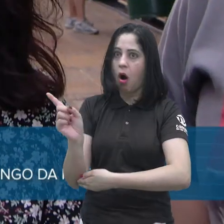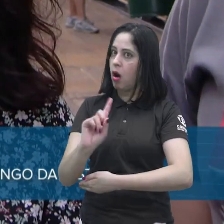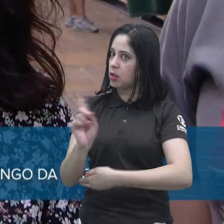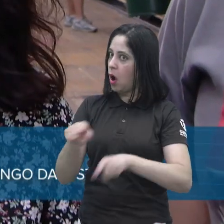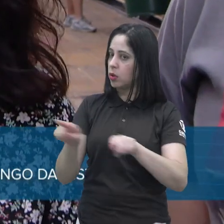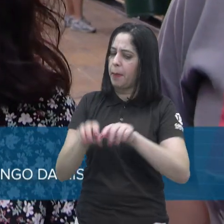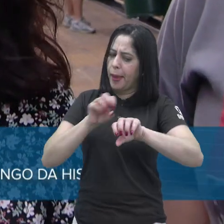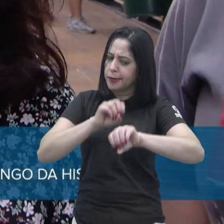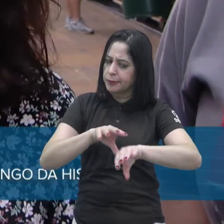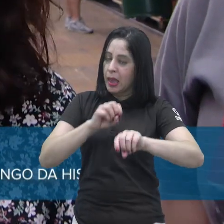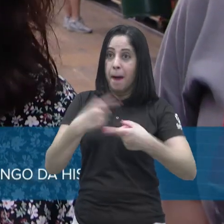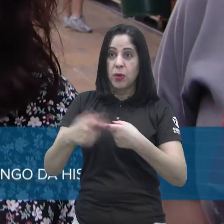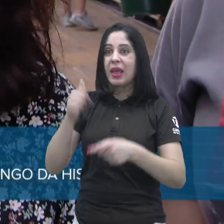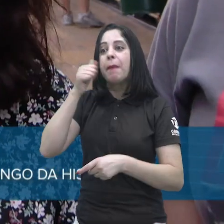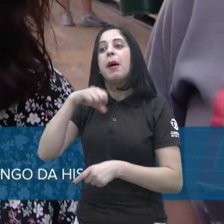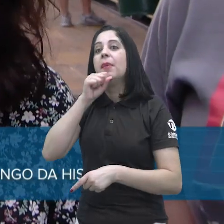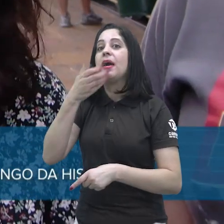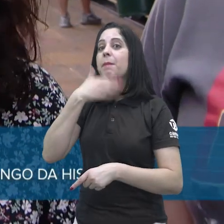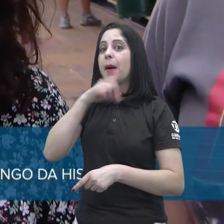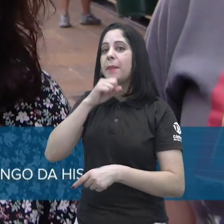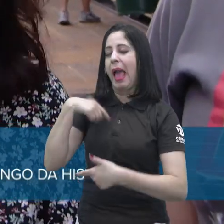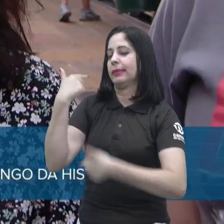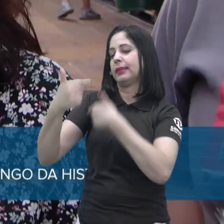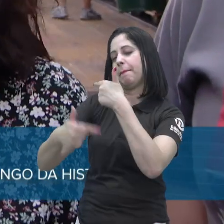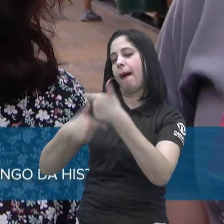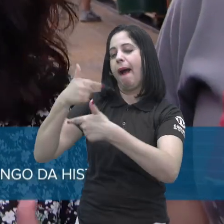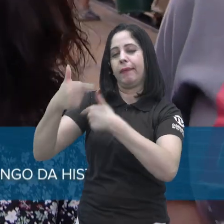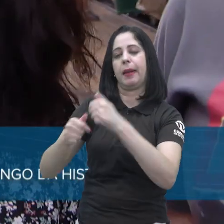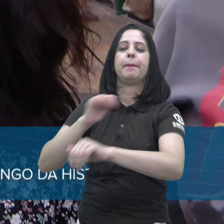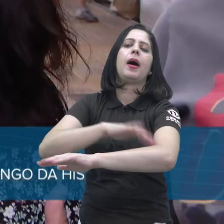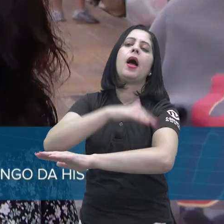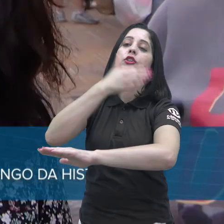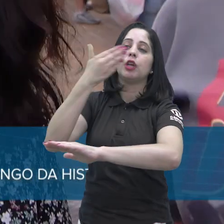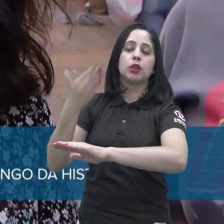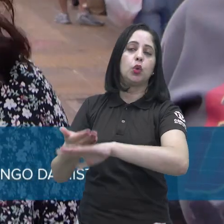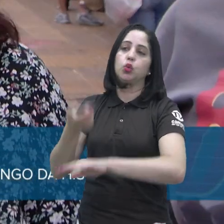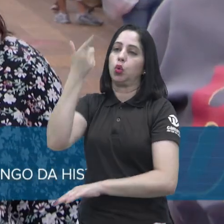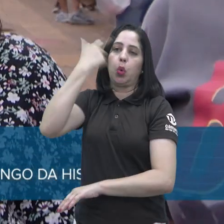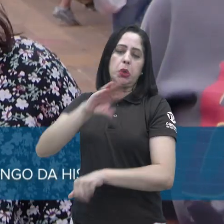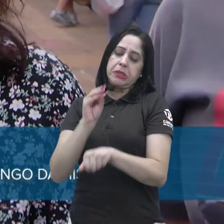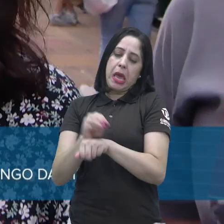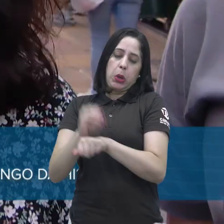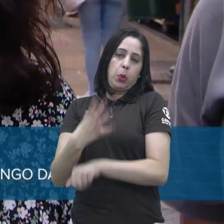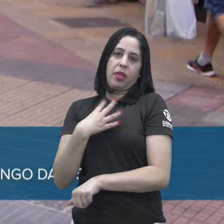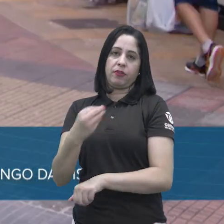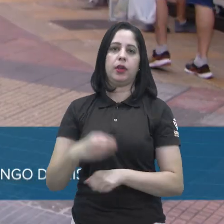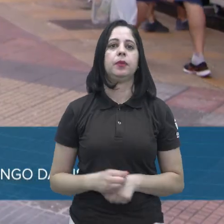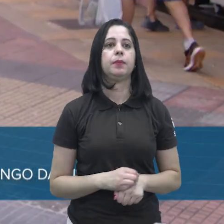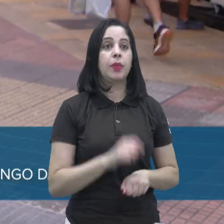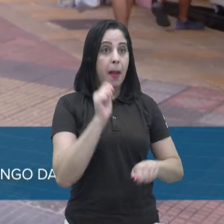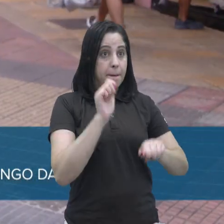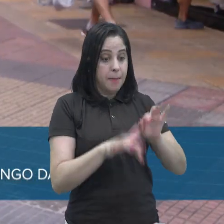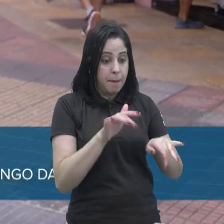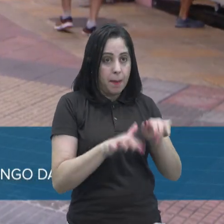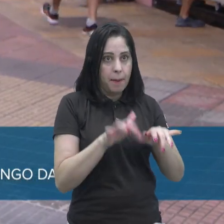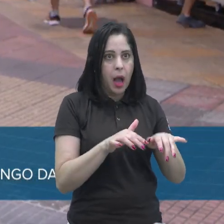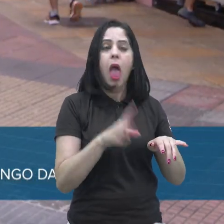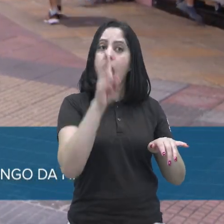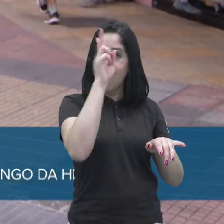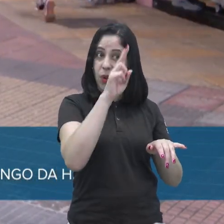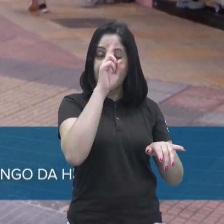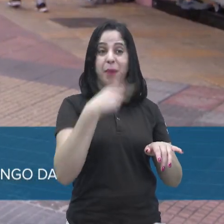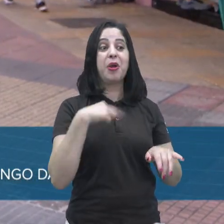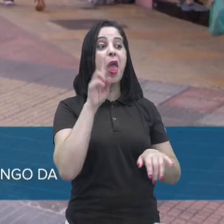da educação, porque as mães não têm mais tempo de trabalhar, né? De cuidar, né? E aí tem que trabalhar mais. Datilógrafo, que eu já